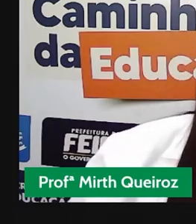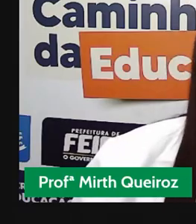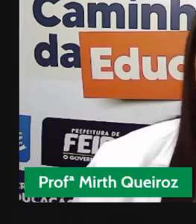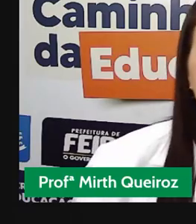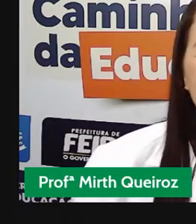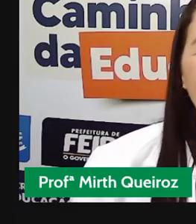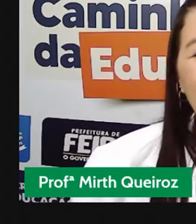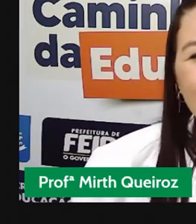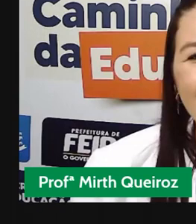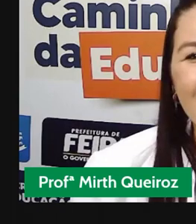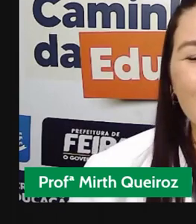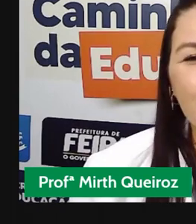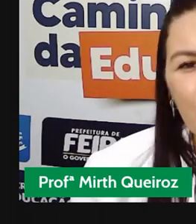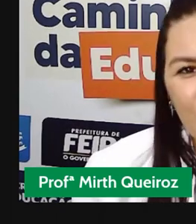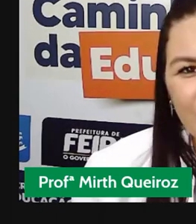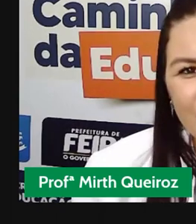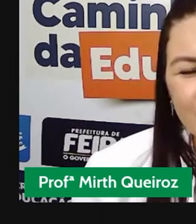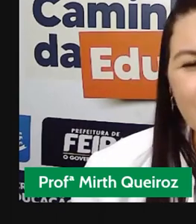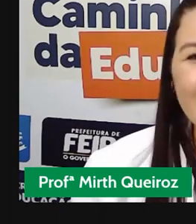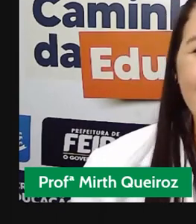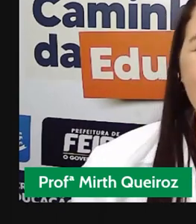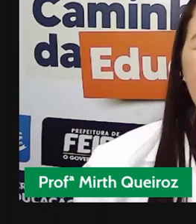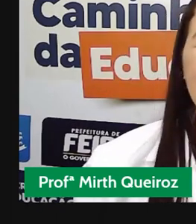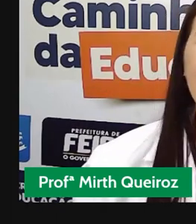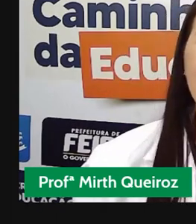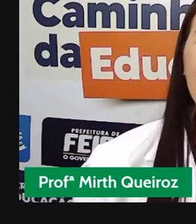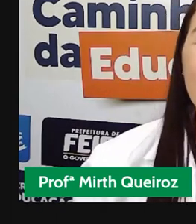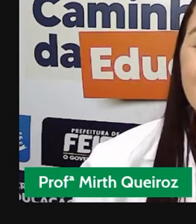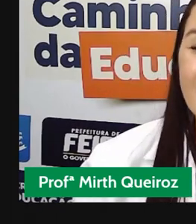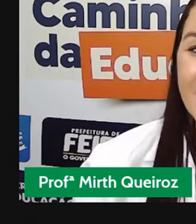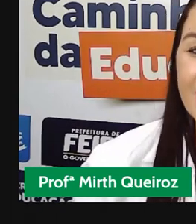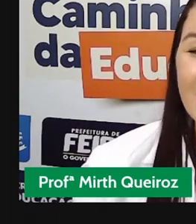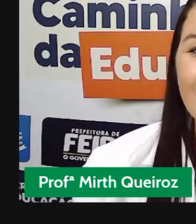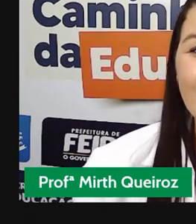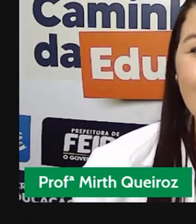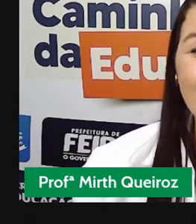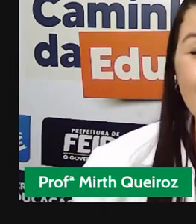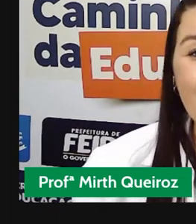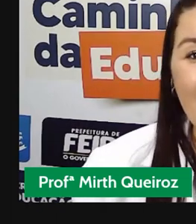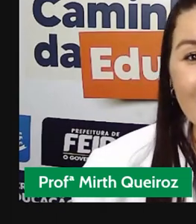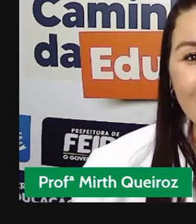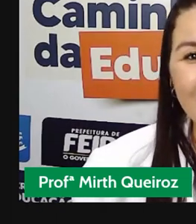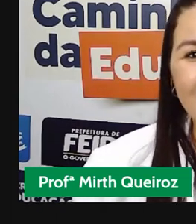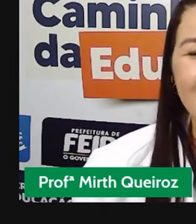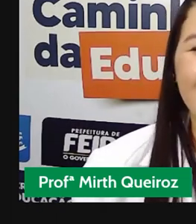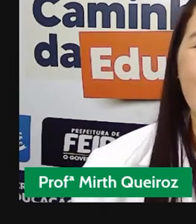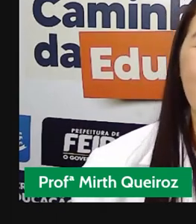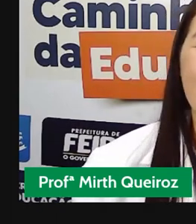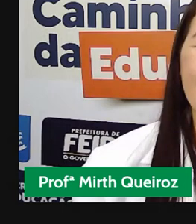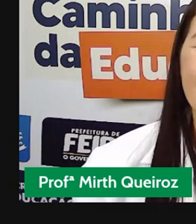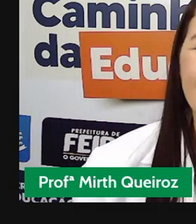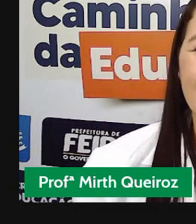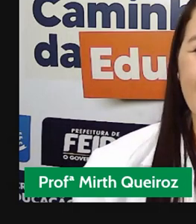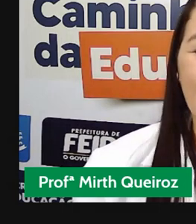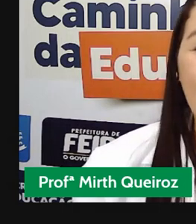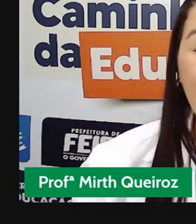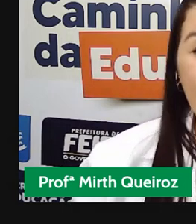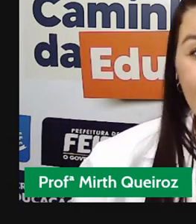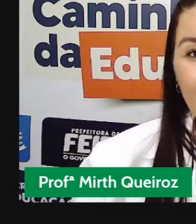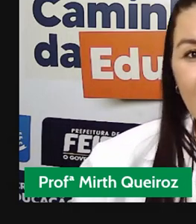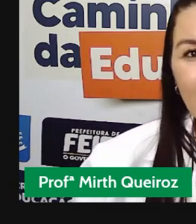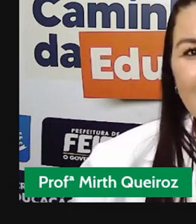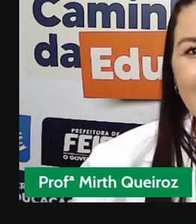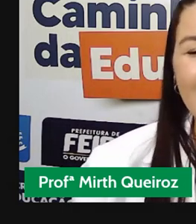Oi bom dia boa tarde boa noite meninos e meninas nossos queridos alunos dos quartos anos da cidade de Feira de Santana